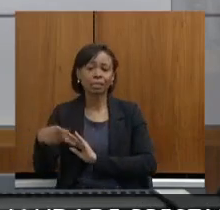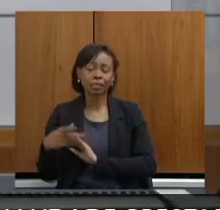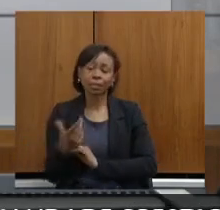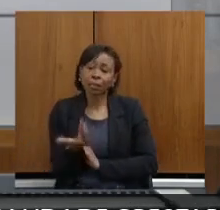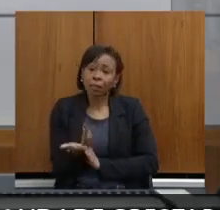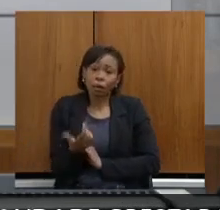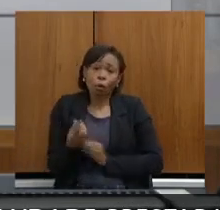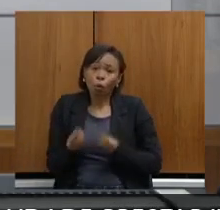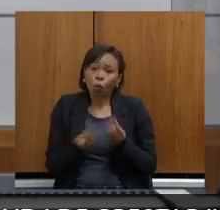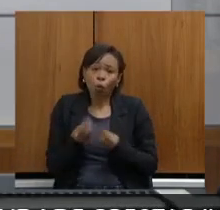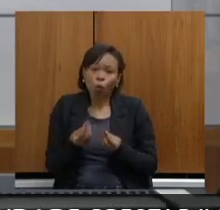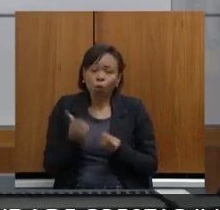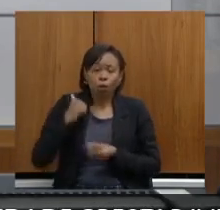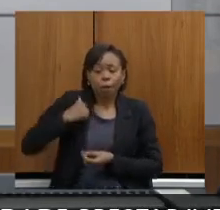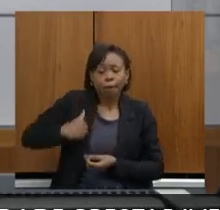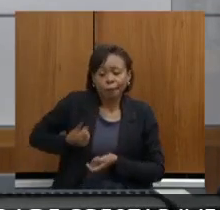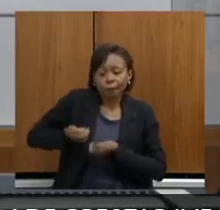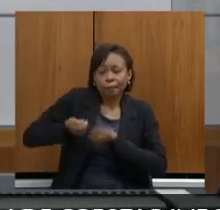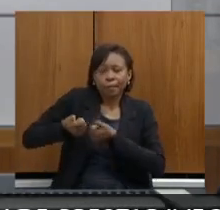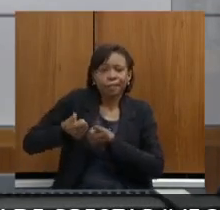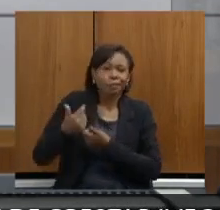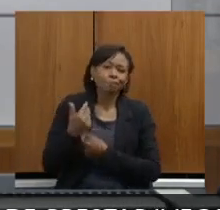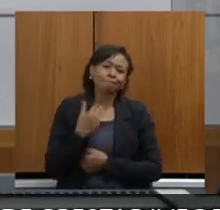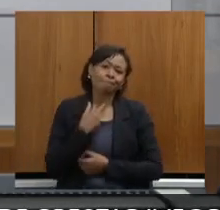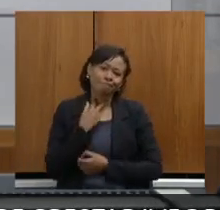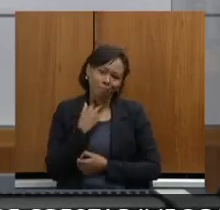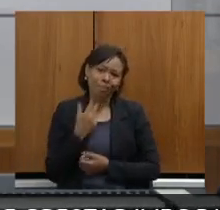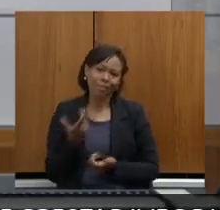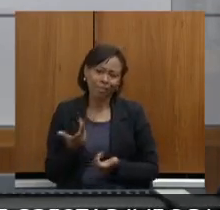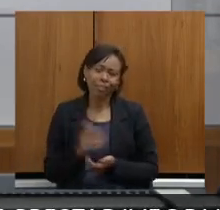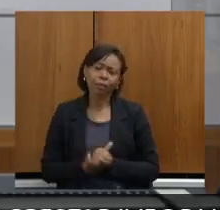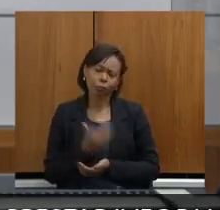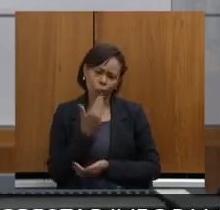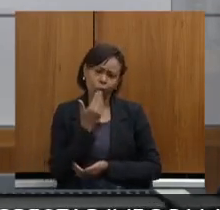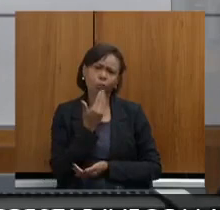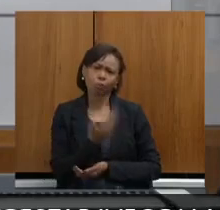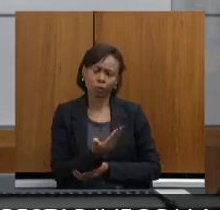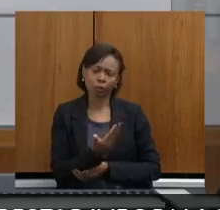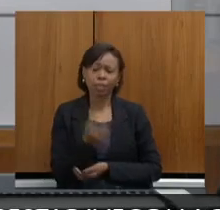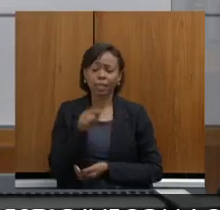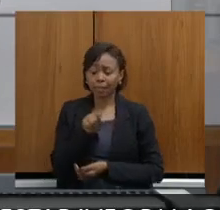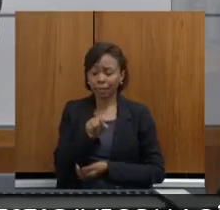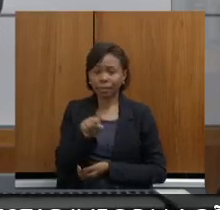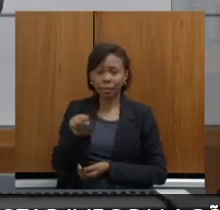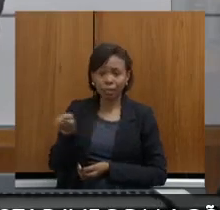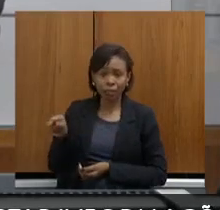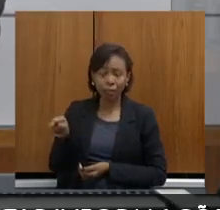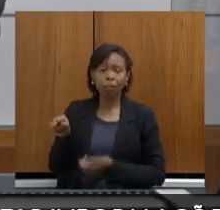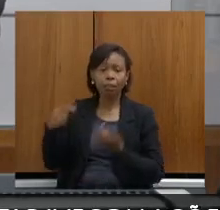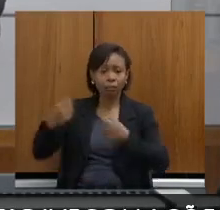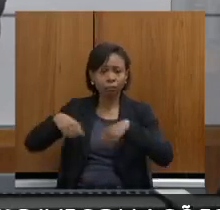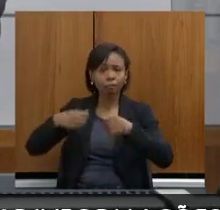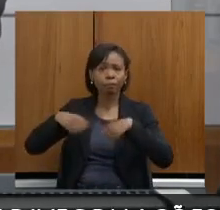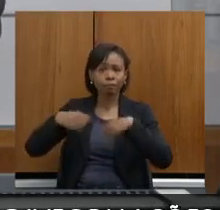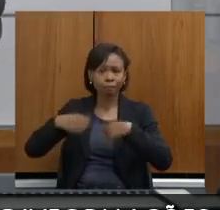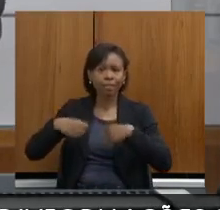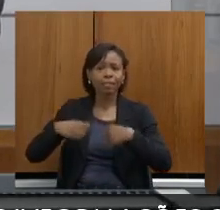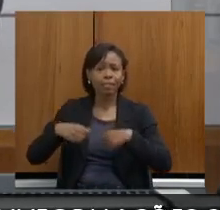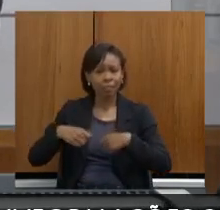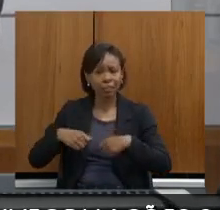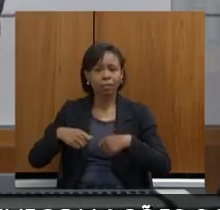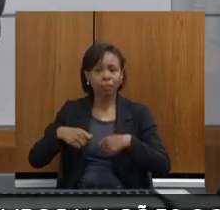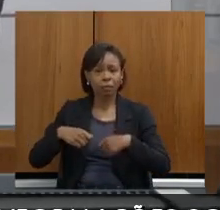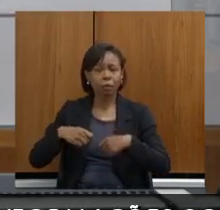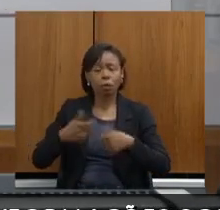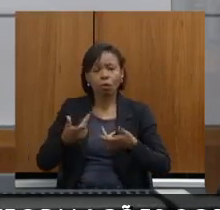programa desse do governo Então faço apelo para senhora e eles precisam é de